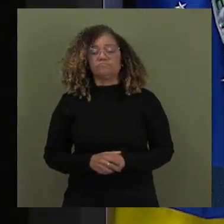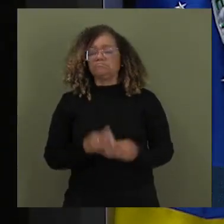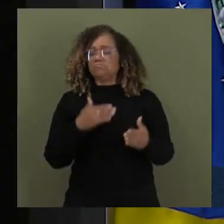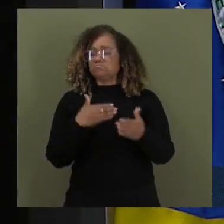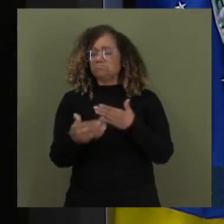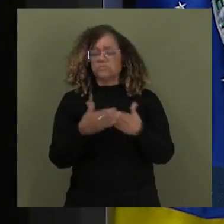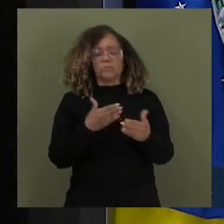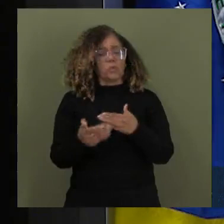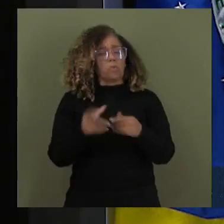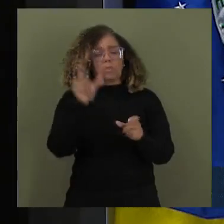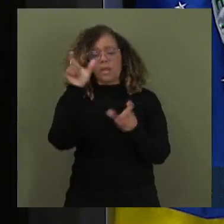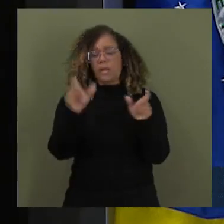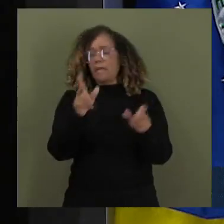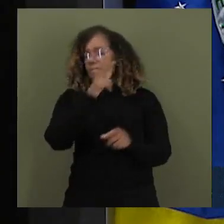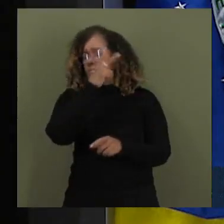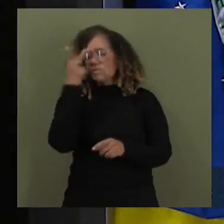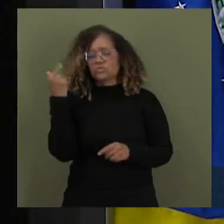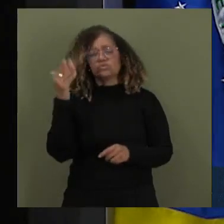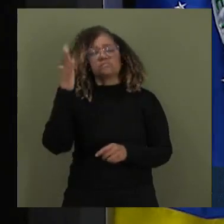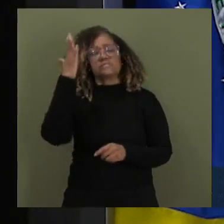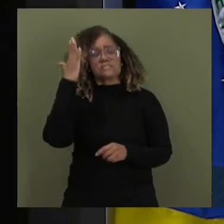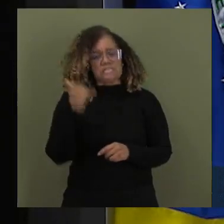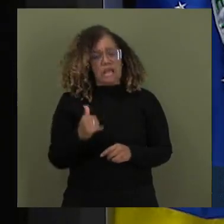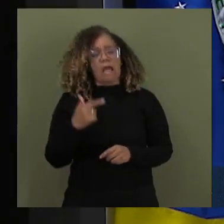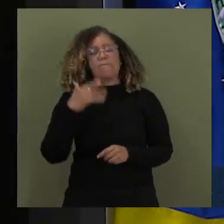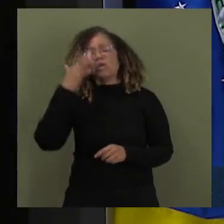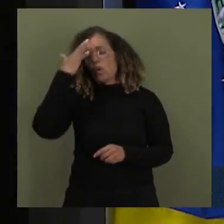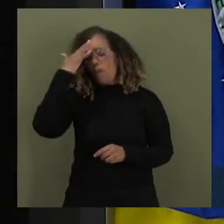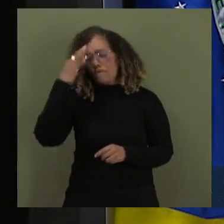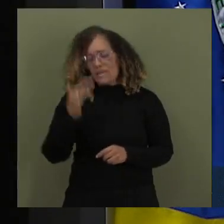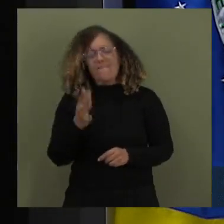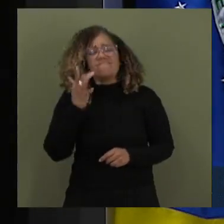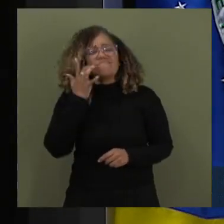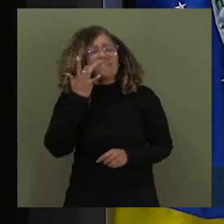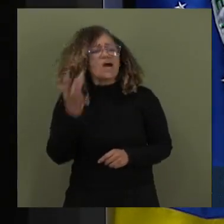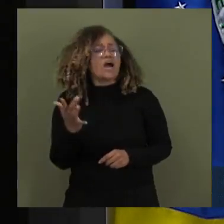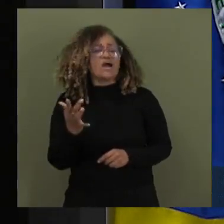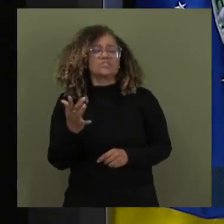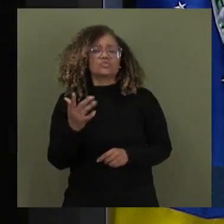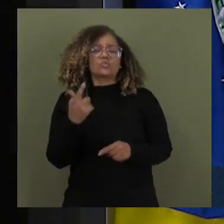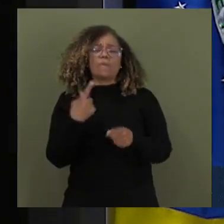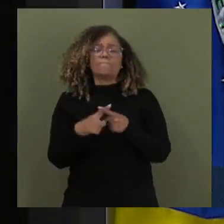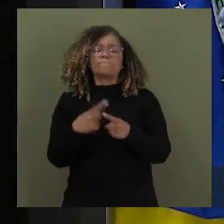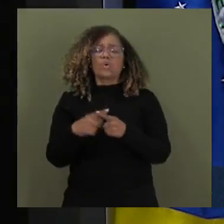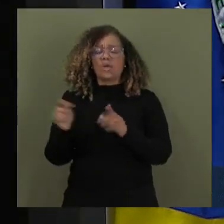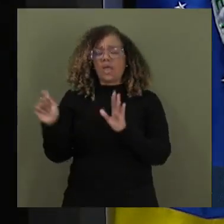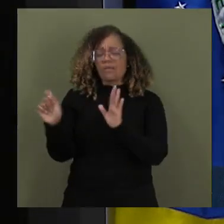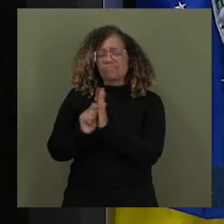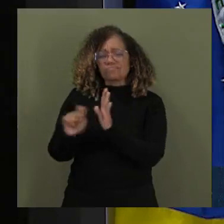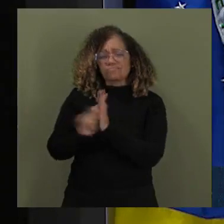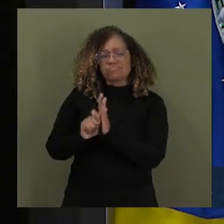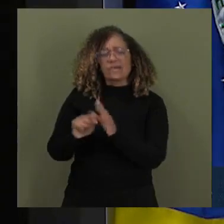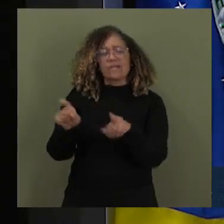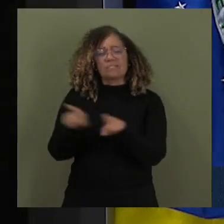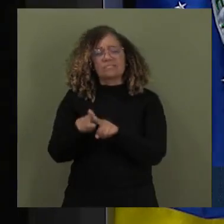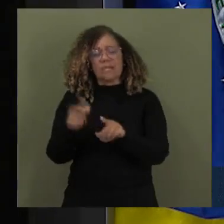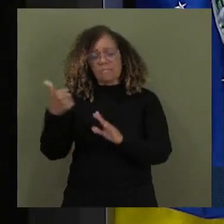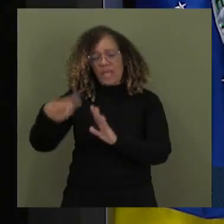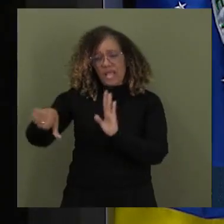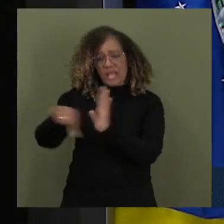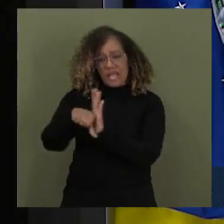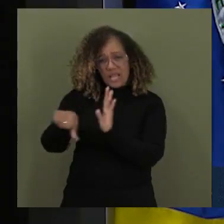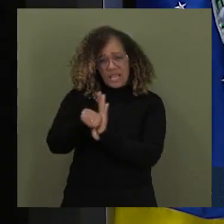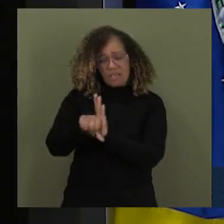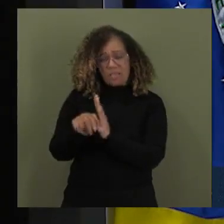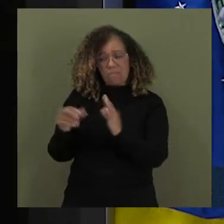pessoa com o mínimo de bom senso compreende facilmente por que o tráfico e a violência associada ao crime nunca